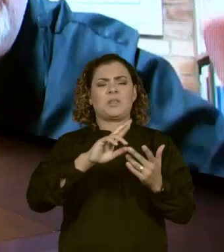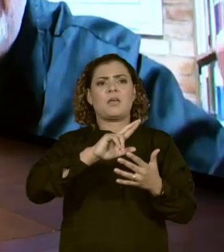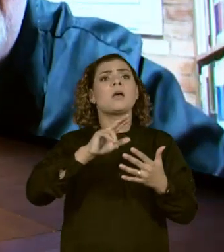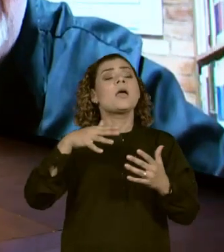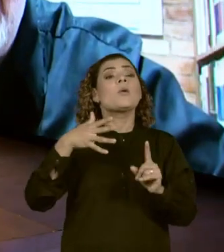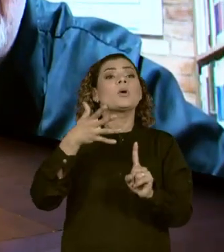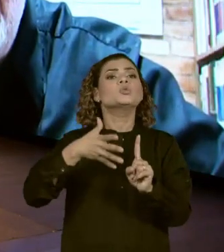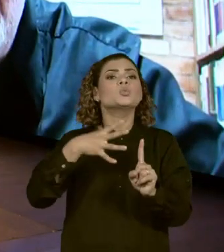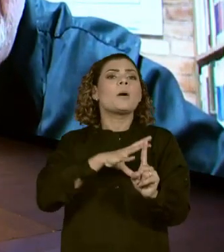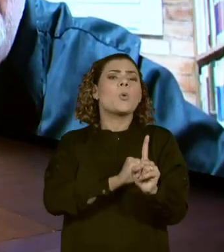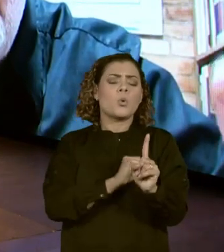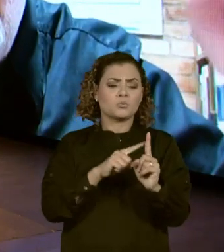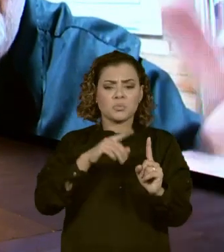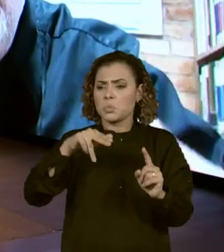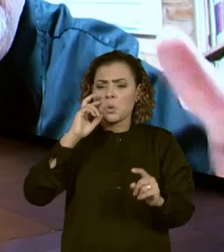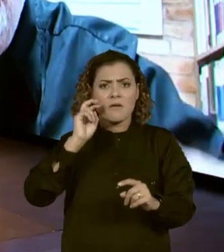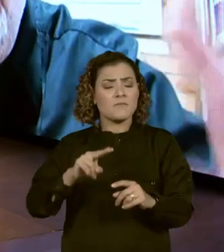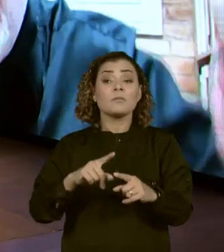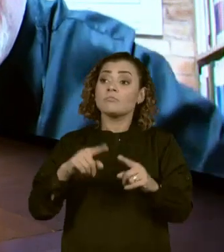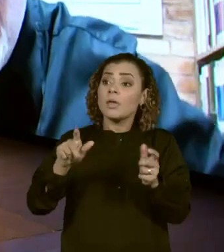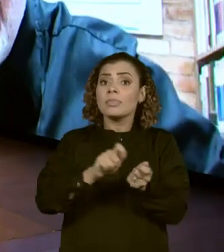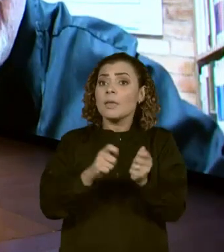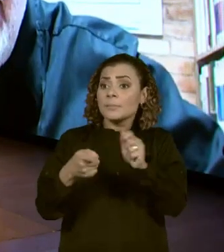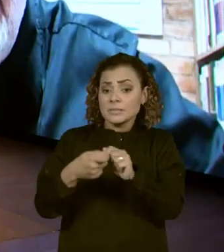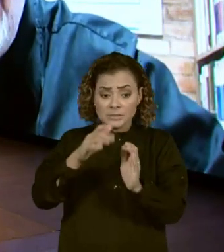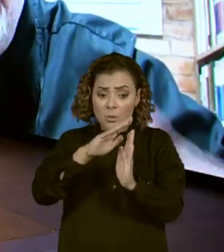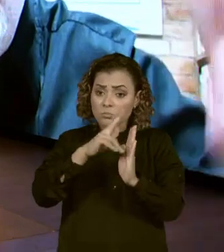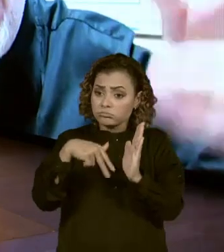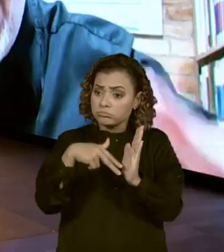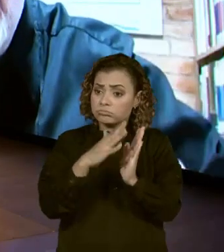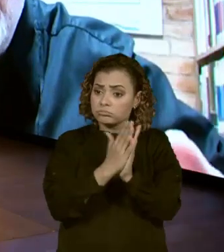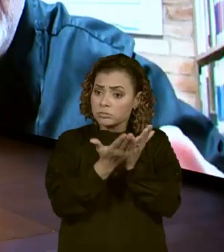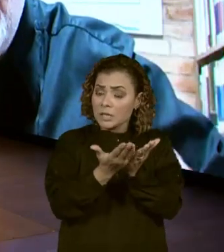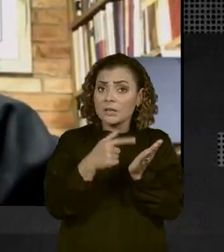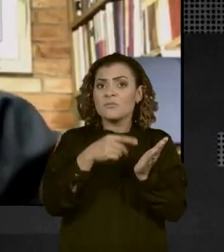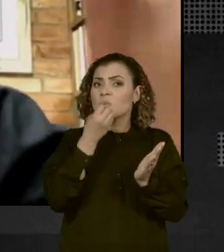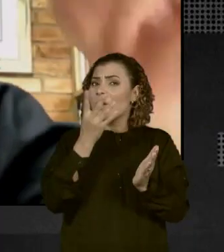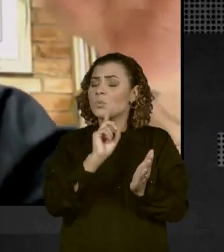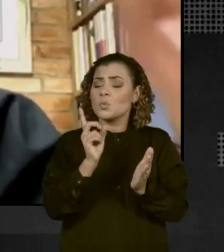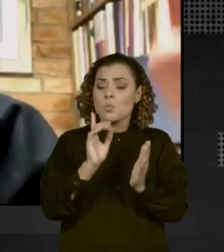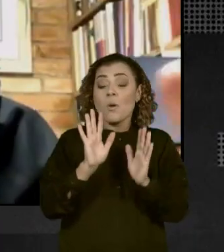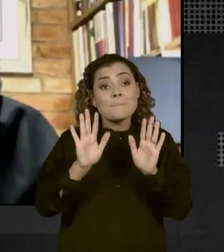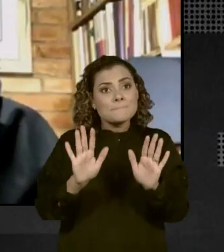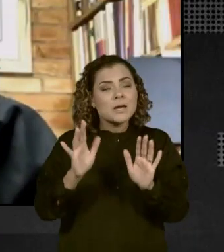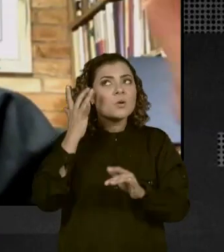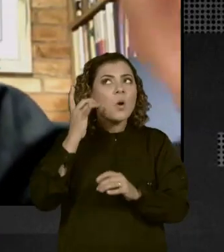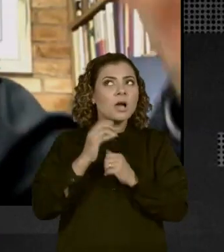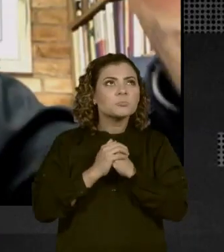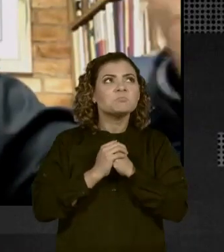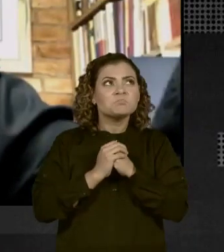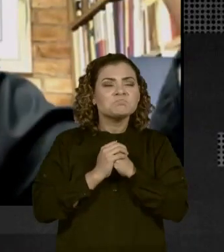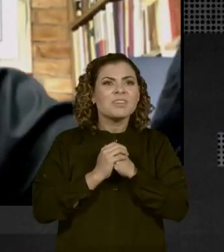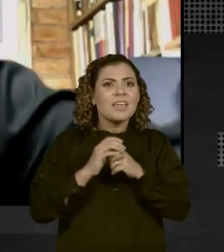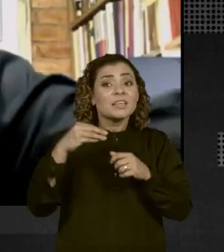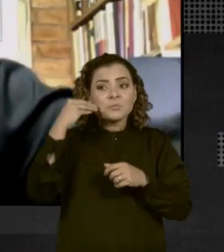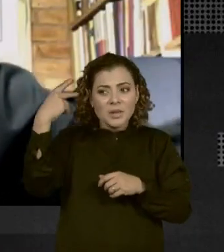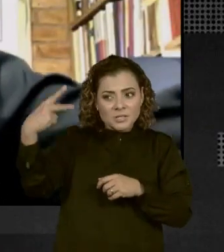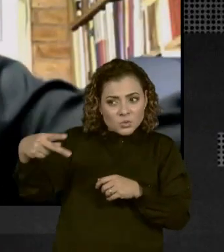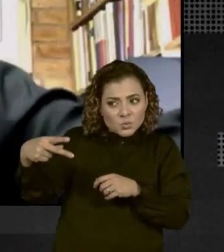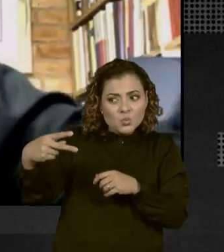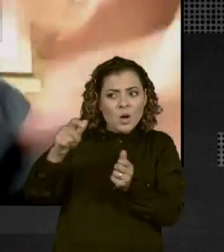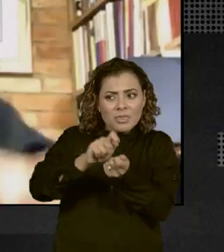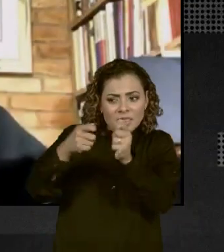paralelo comigo de ator. Eu gosto muito desse livro. Você conhece esse livro? Nunca tinha ouvido falar. Do Roland Barthes e do Fragmentos